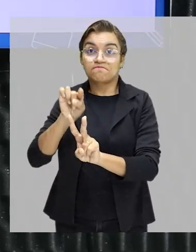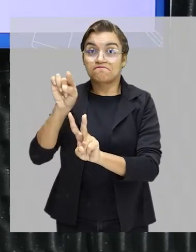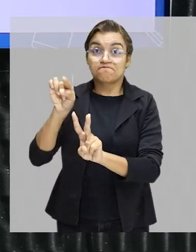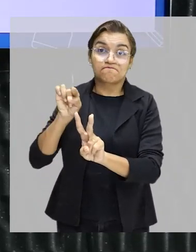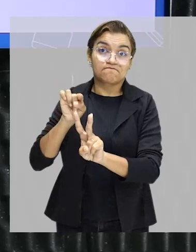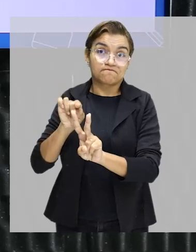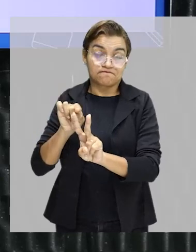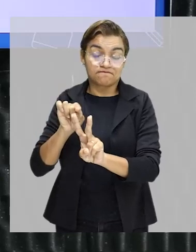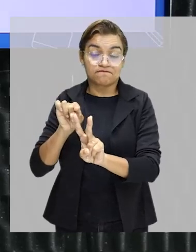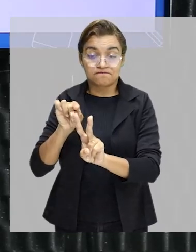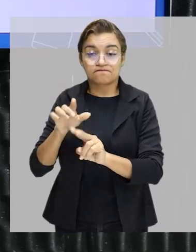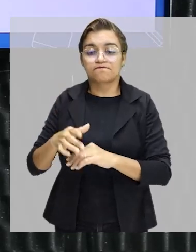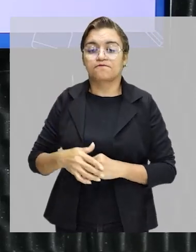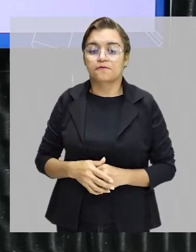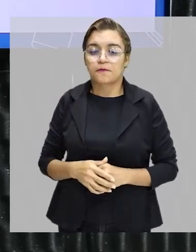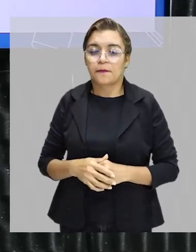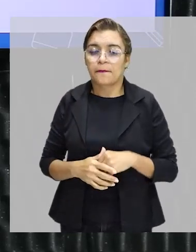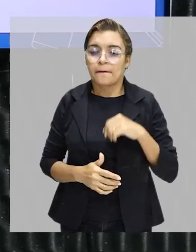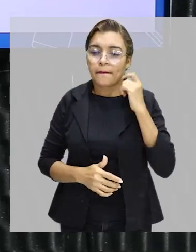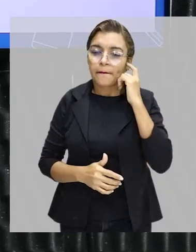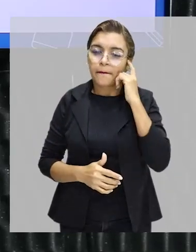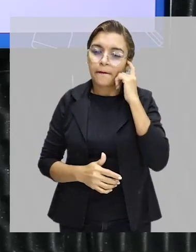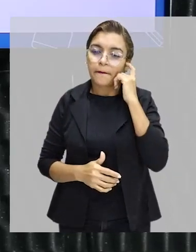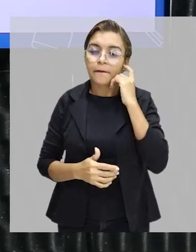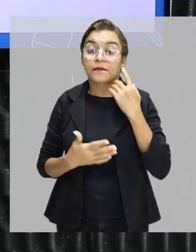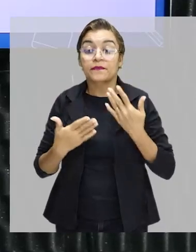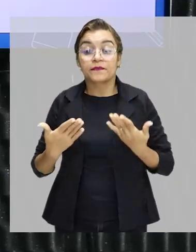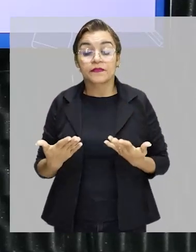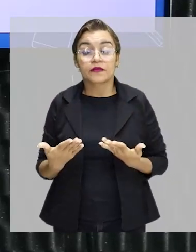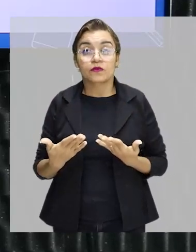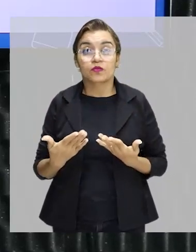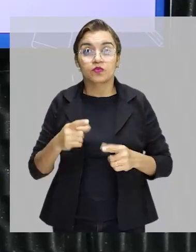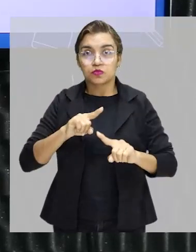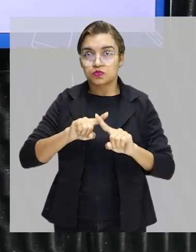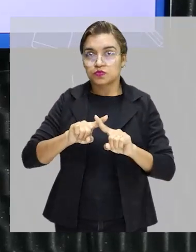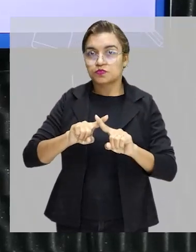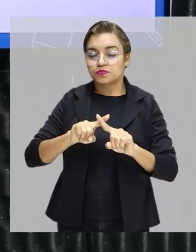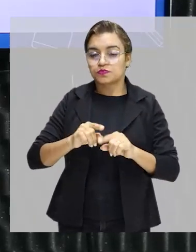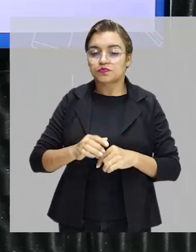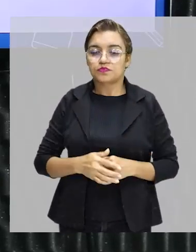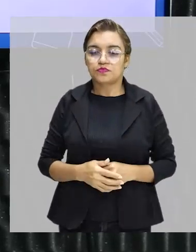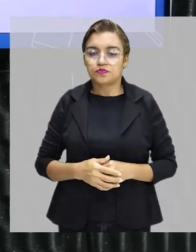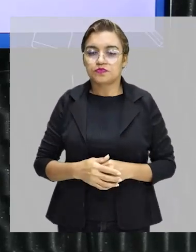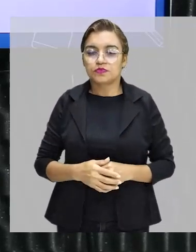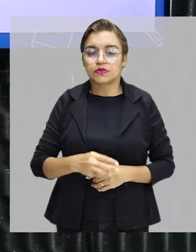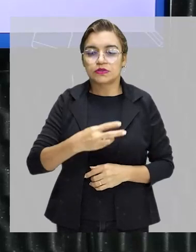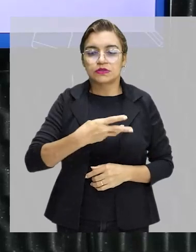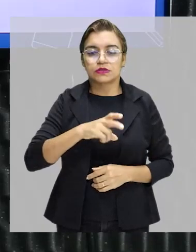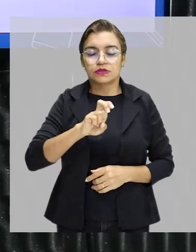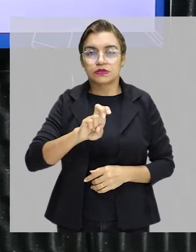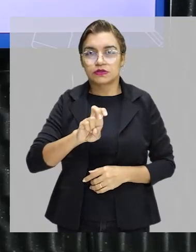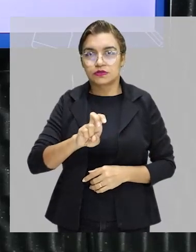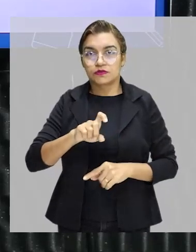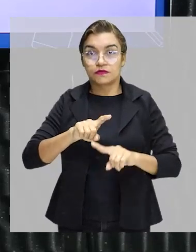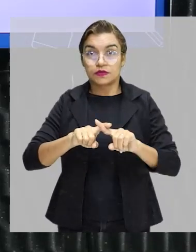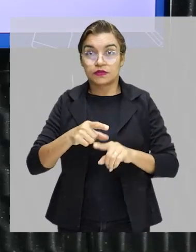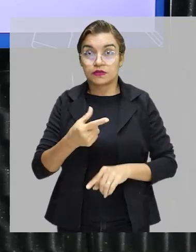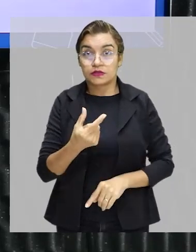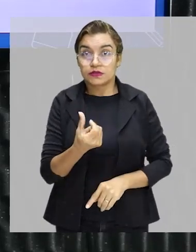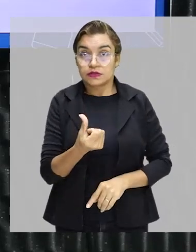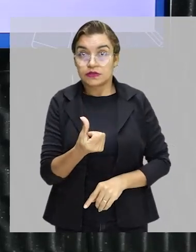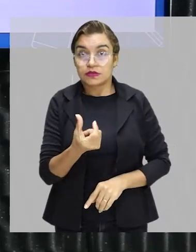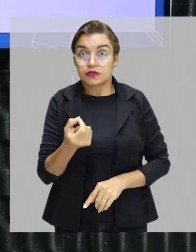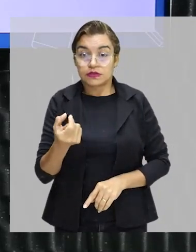vamos procurar, né? Determinar. Então, agora a multiplicação. 35 vezes 600, né?